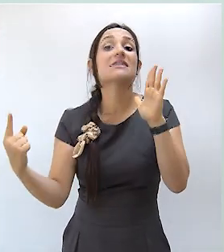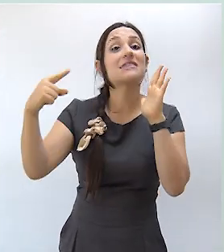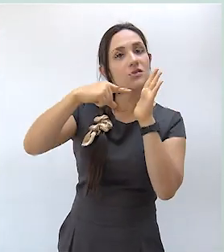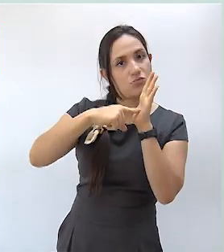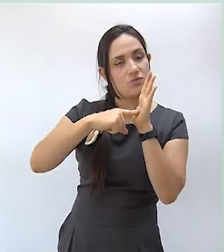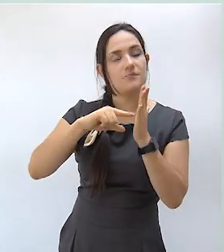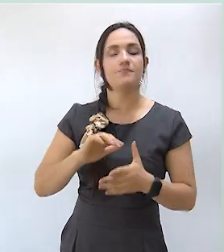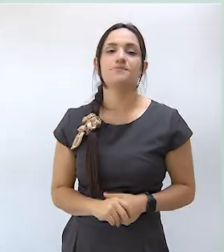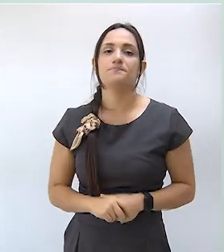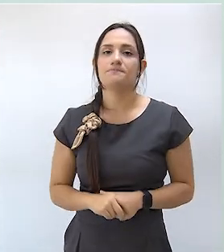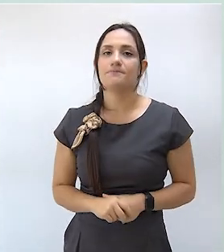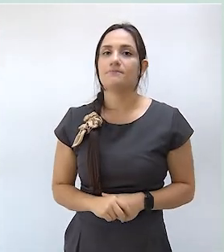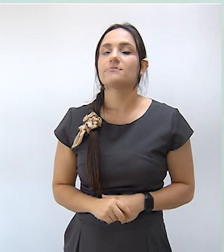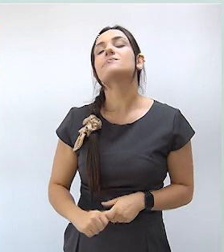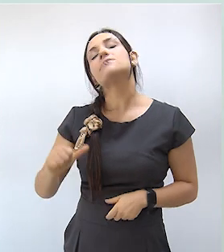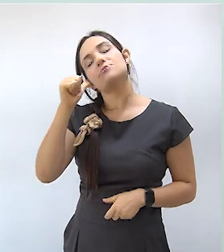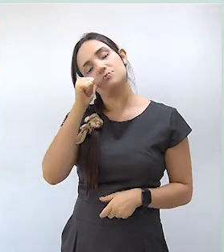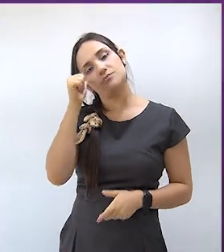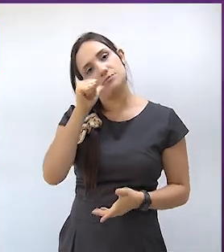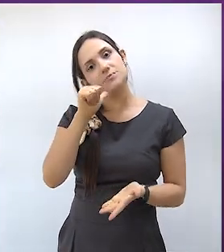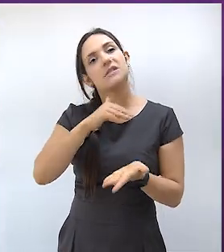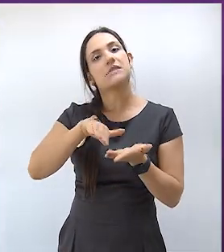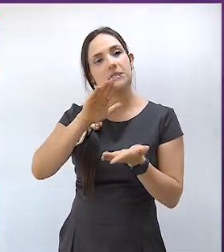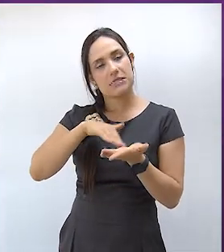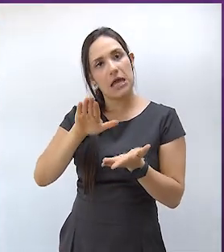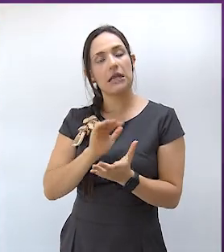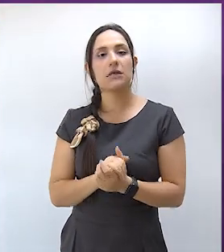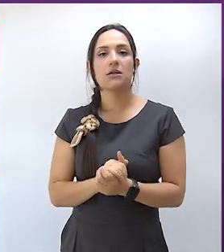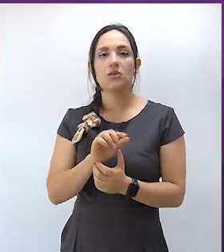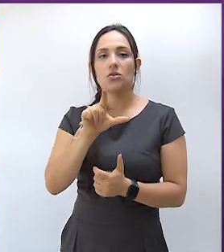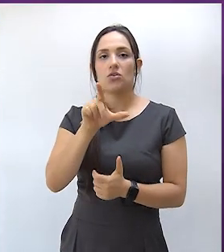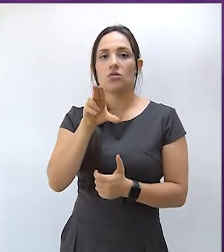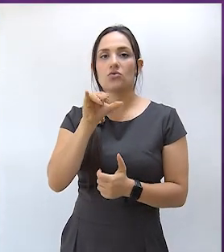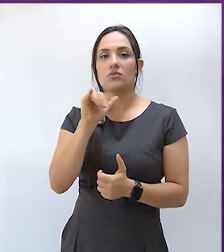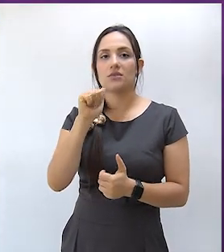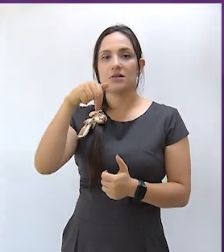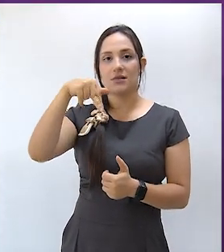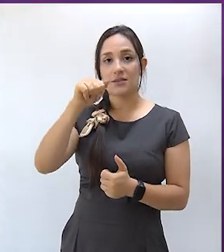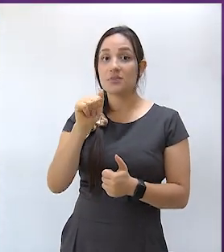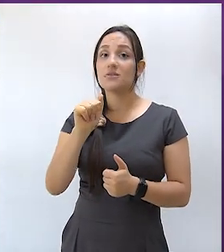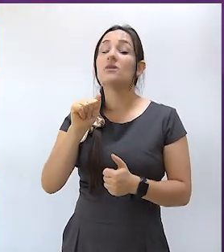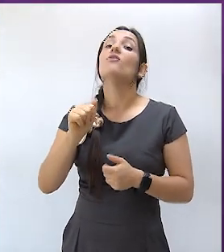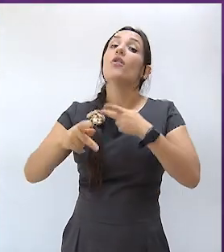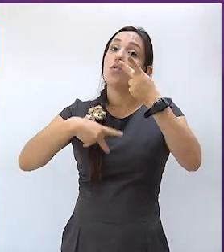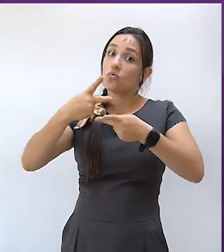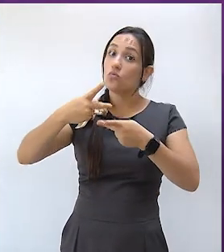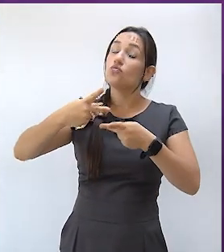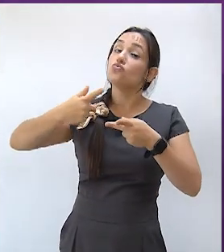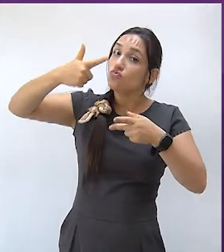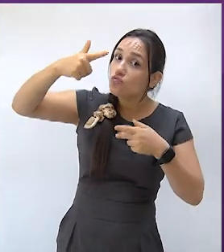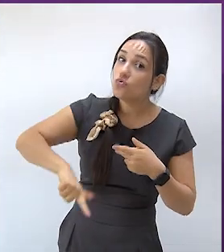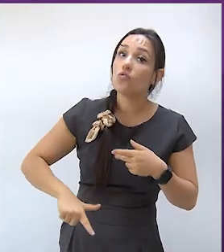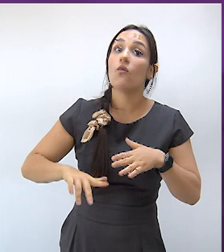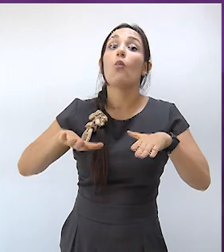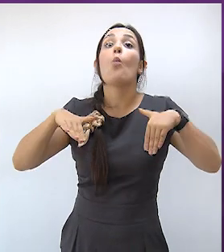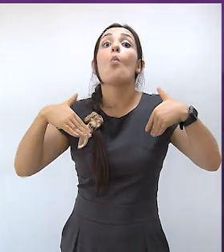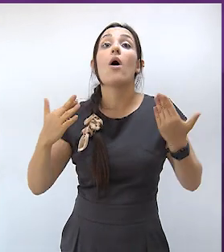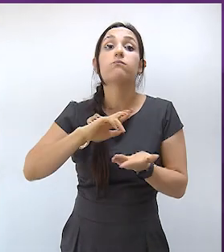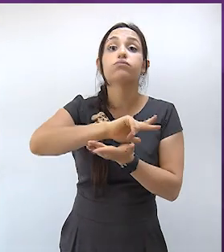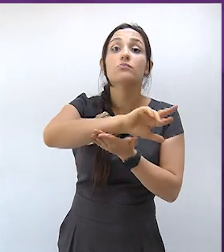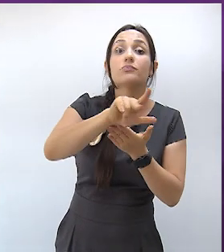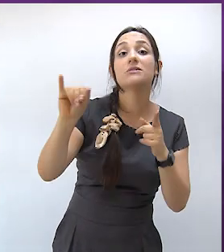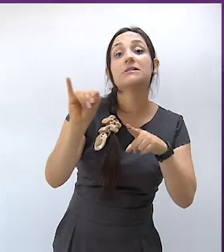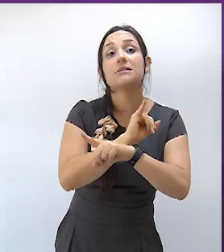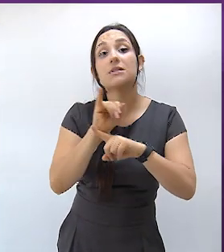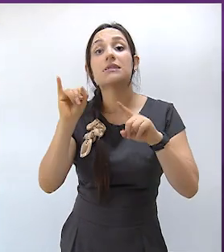ajuda e como denunciar os canais de denúncia a subsecretária também aproveitou para reforçar os canais de